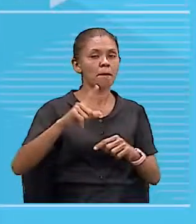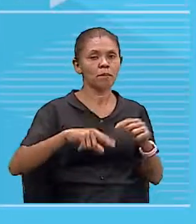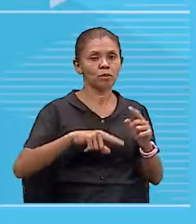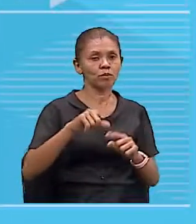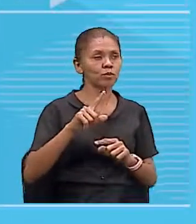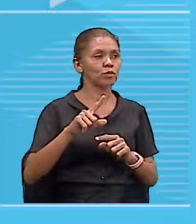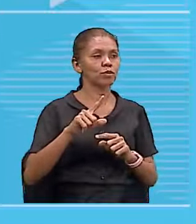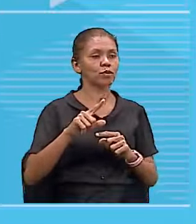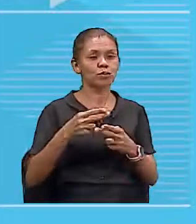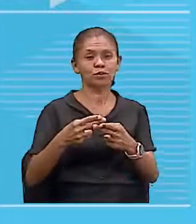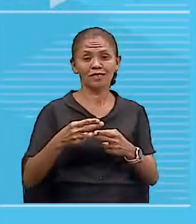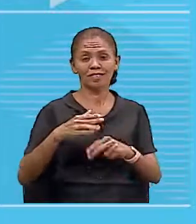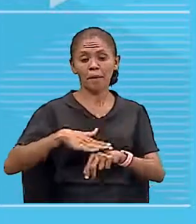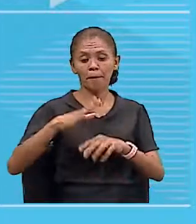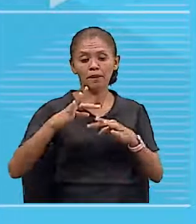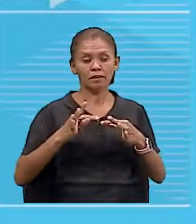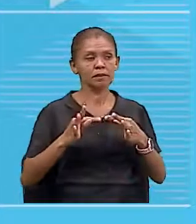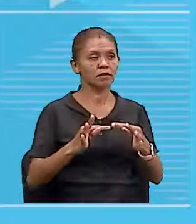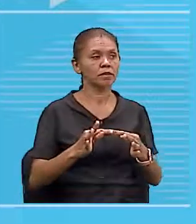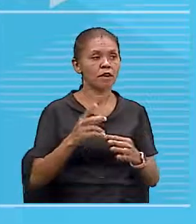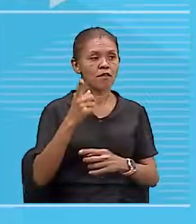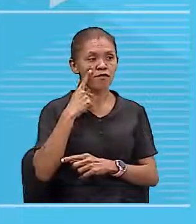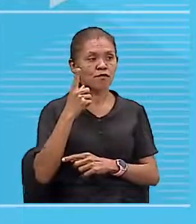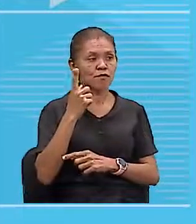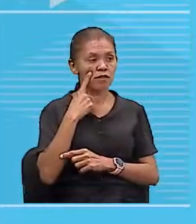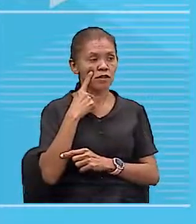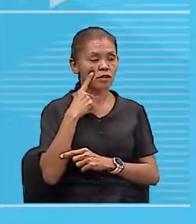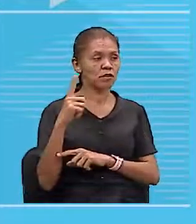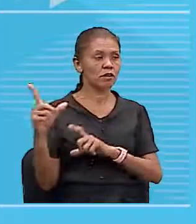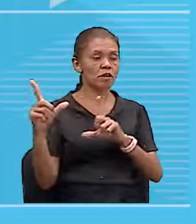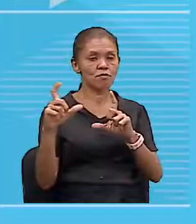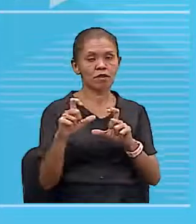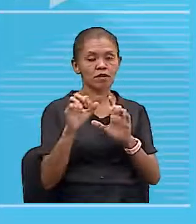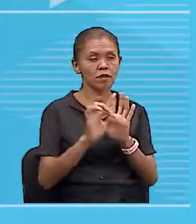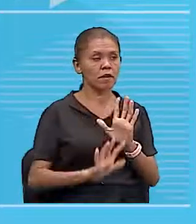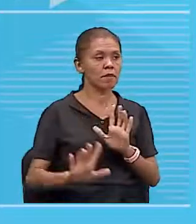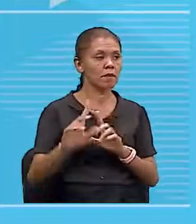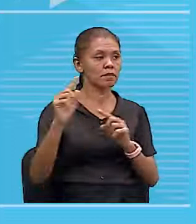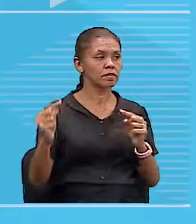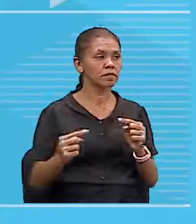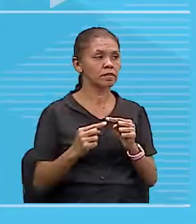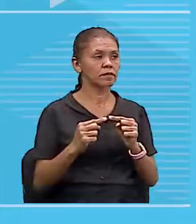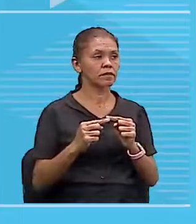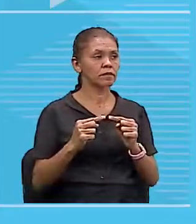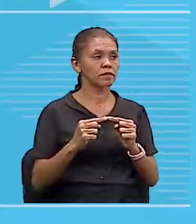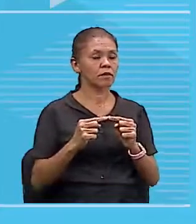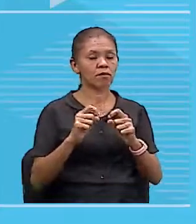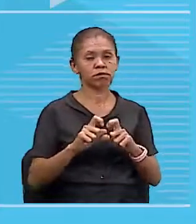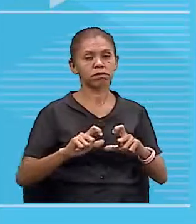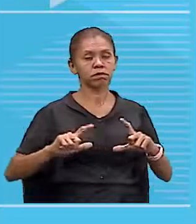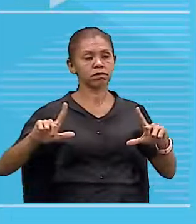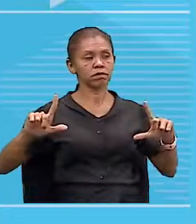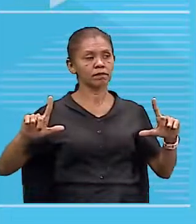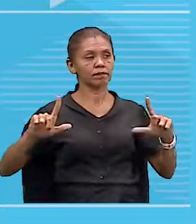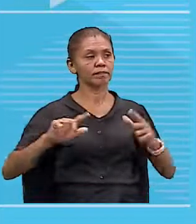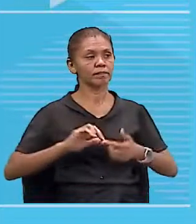E aí agora olha para fotinha olha para fotinha eu vou ampliar a fotinha para vocês porque eu amo